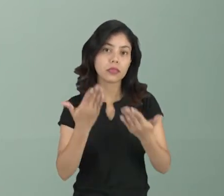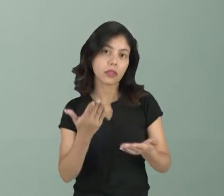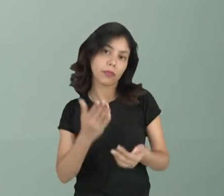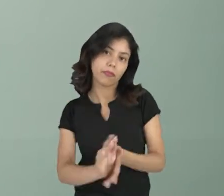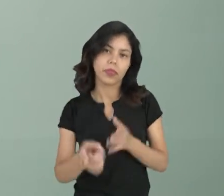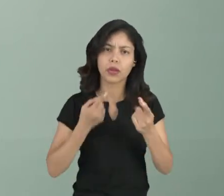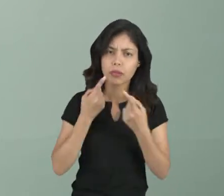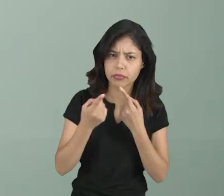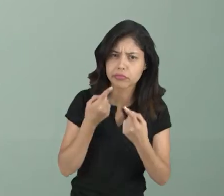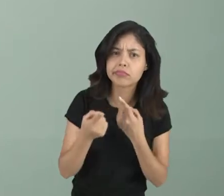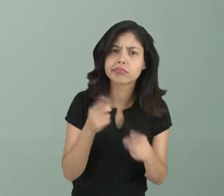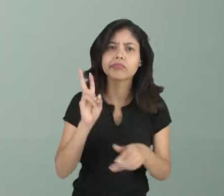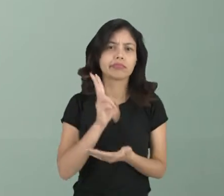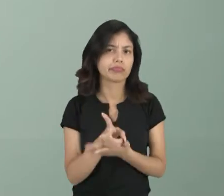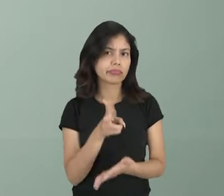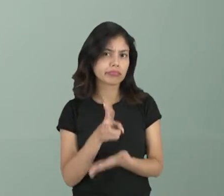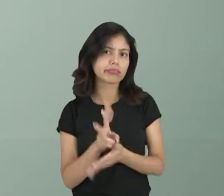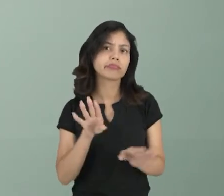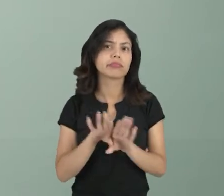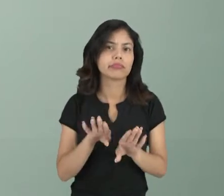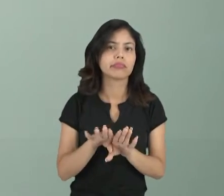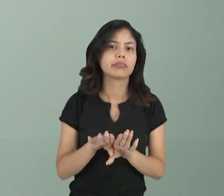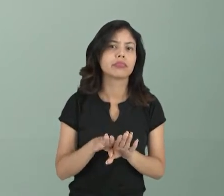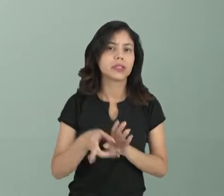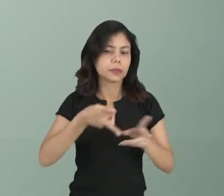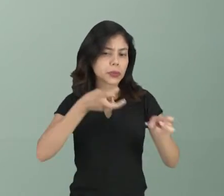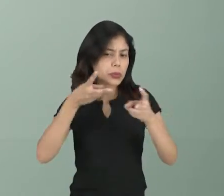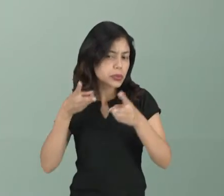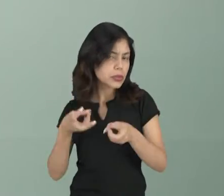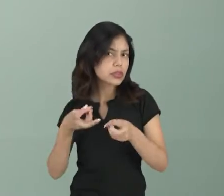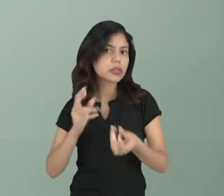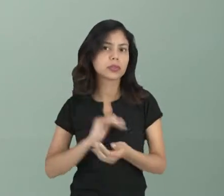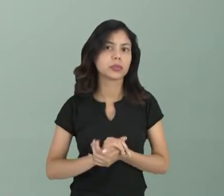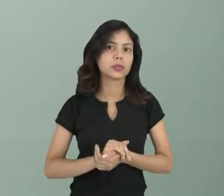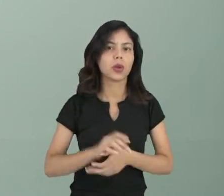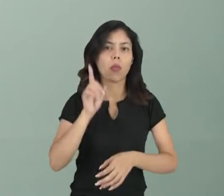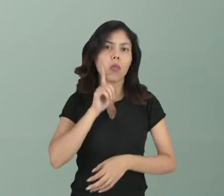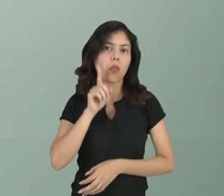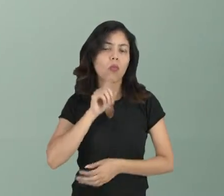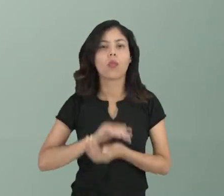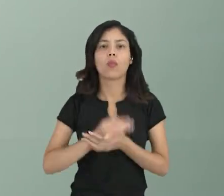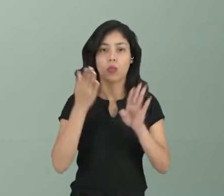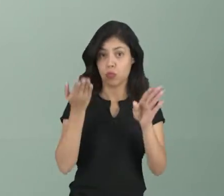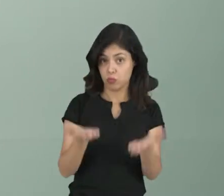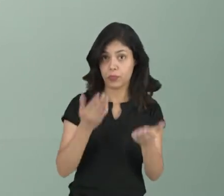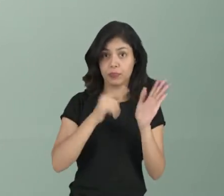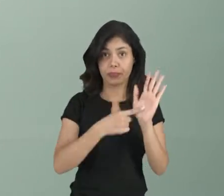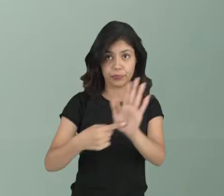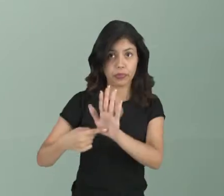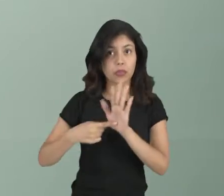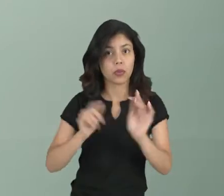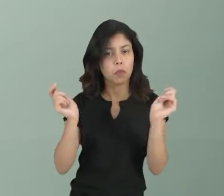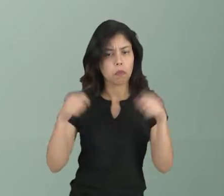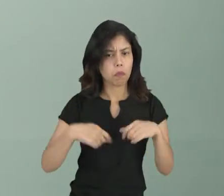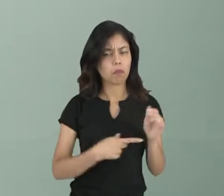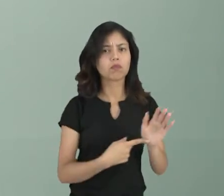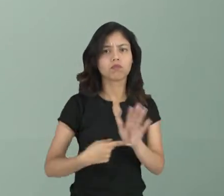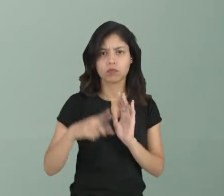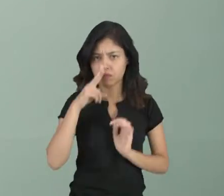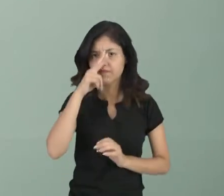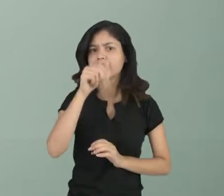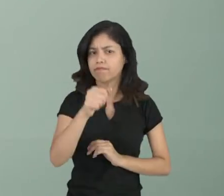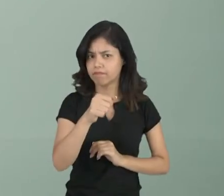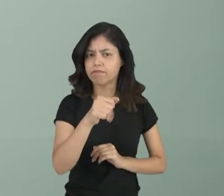gente discutiu, né, justamente essa perspectiva dos Estados Unidos mostrar o poderio nuclear,